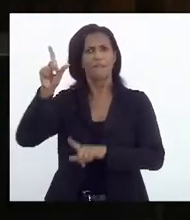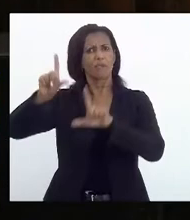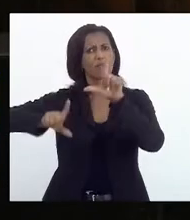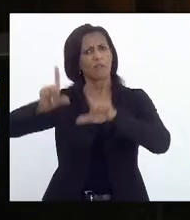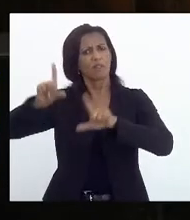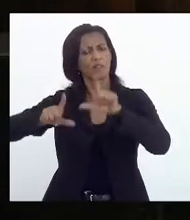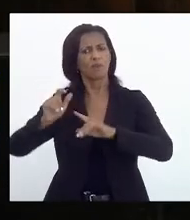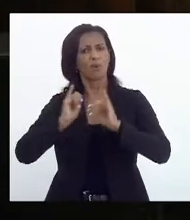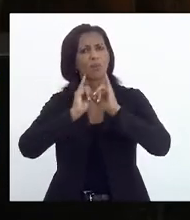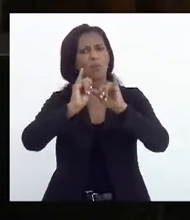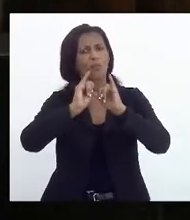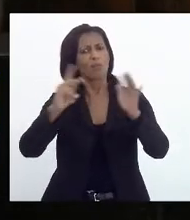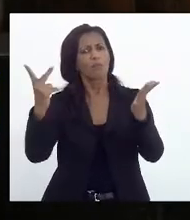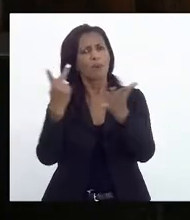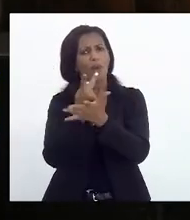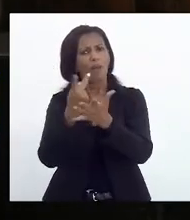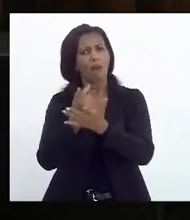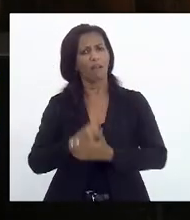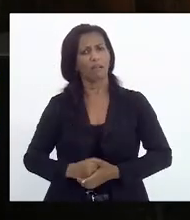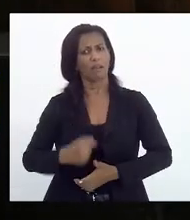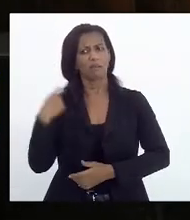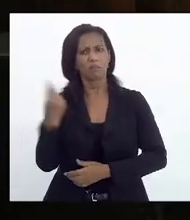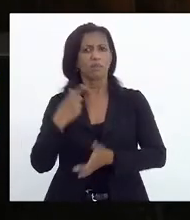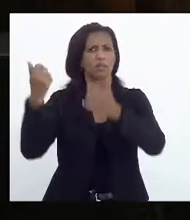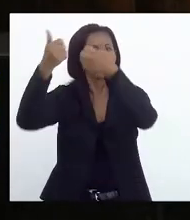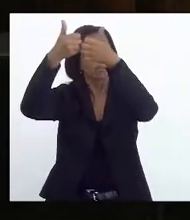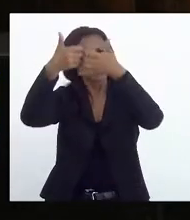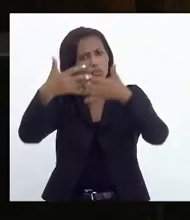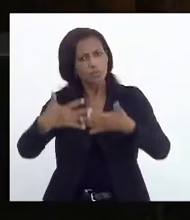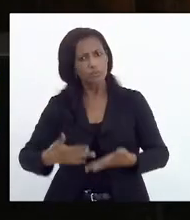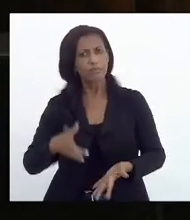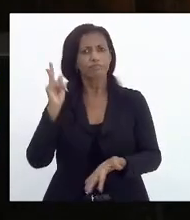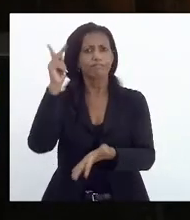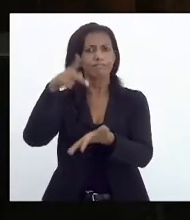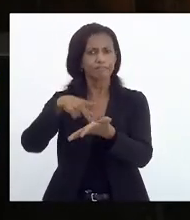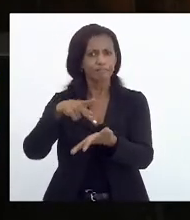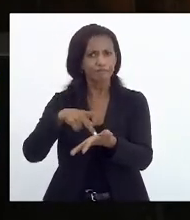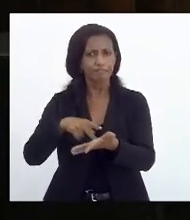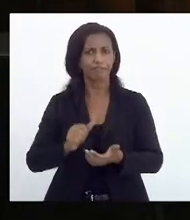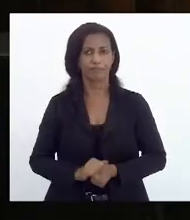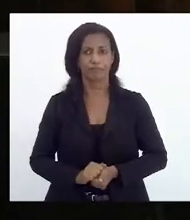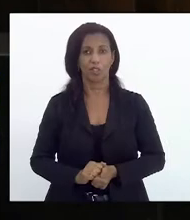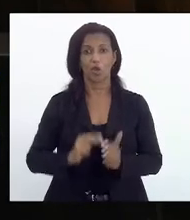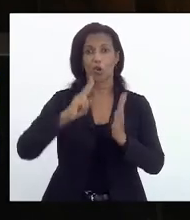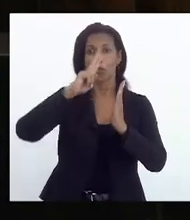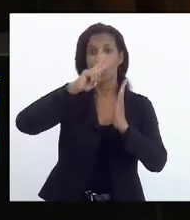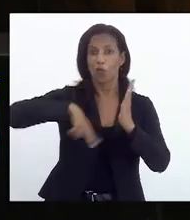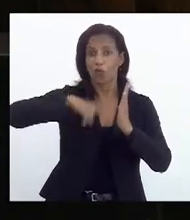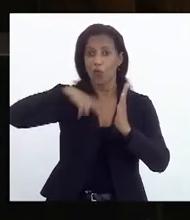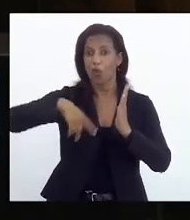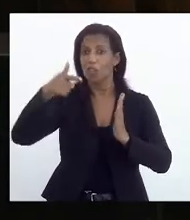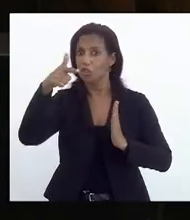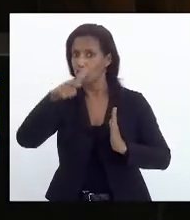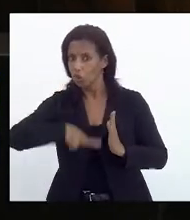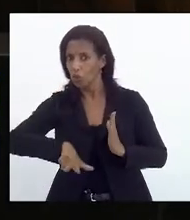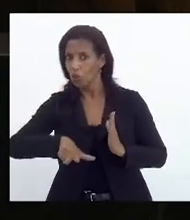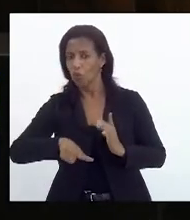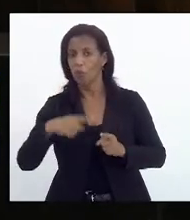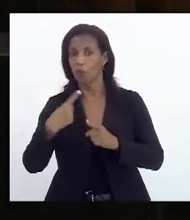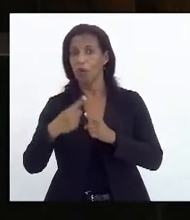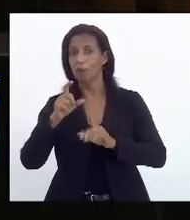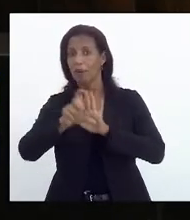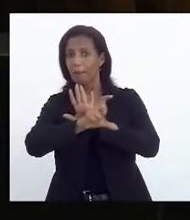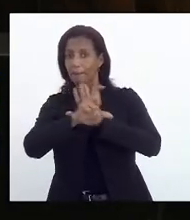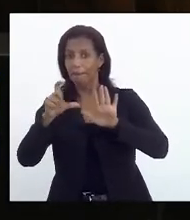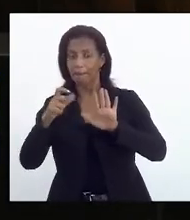então estamos esclarecendo a verdade o Leon novamente porque depois eu quero ler o parágrafo